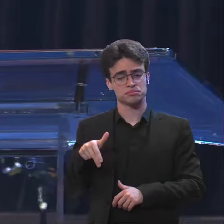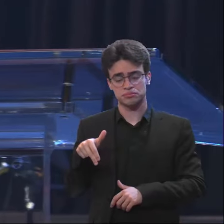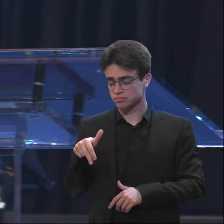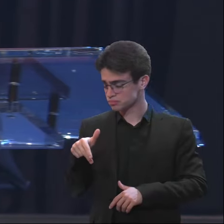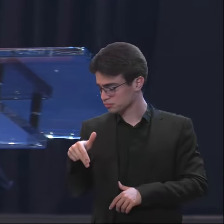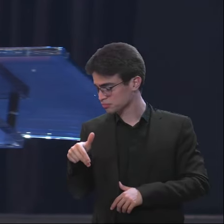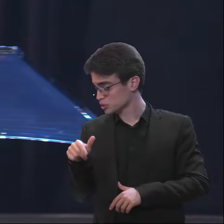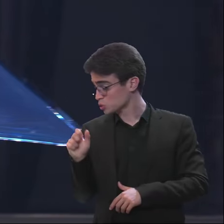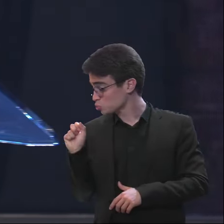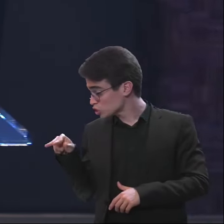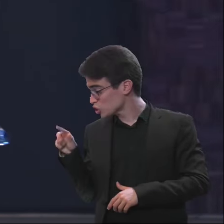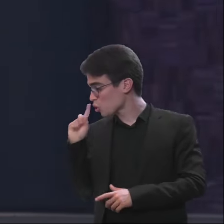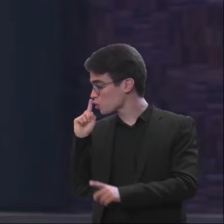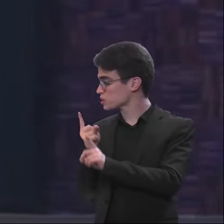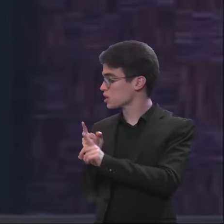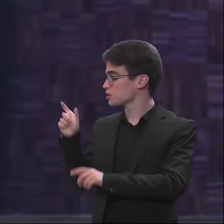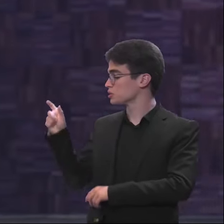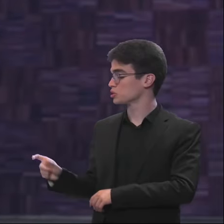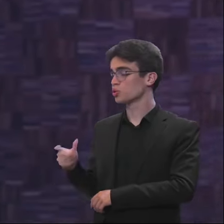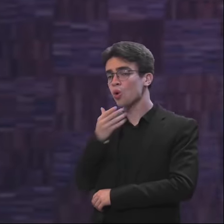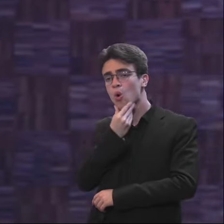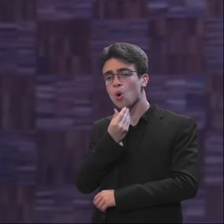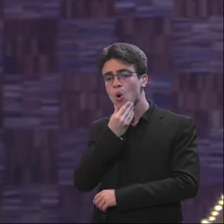rua, morador de rua.